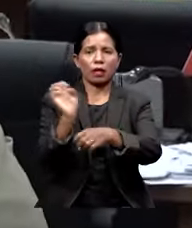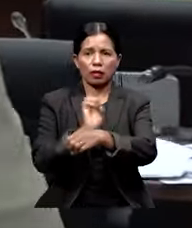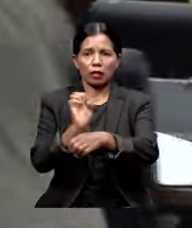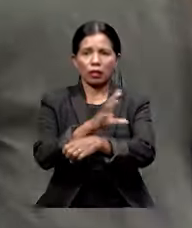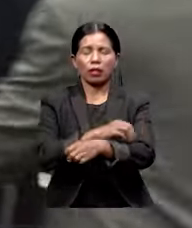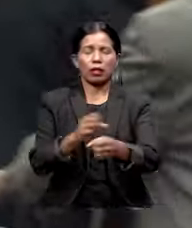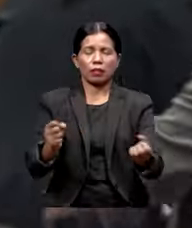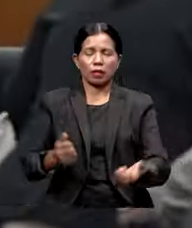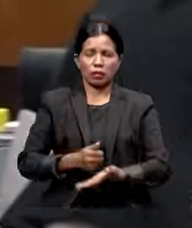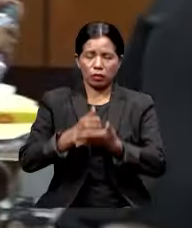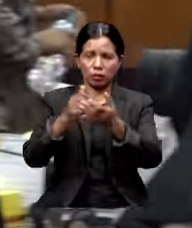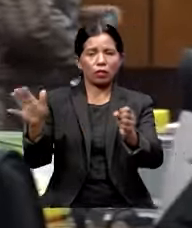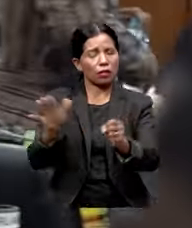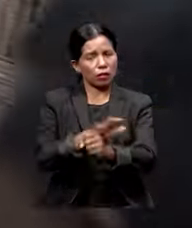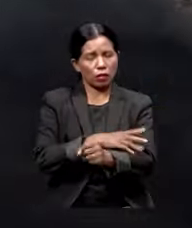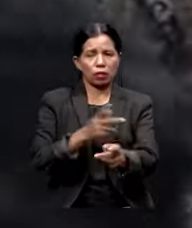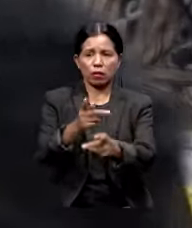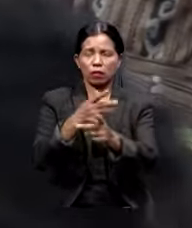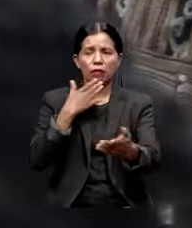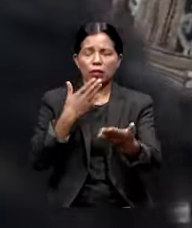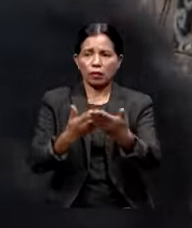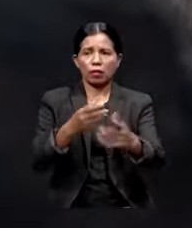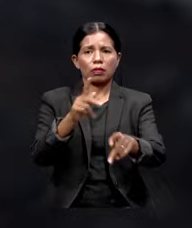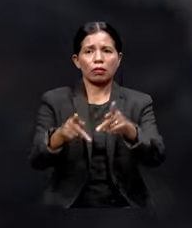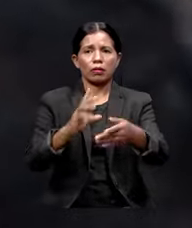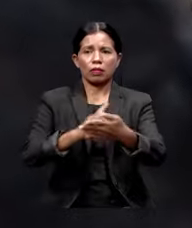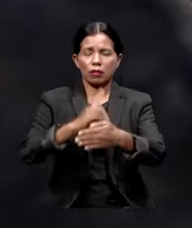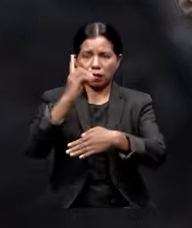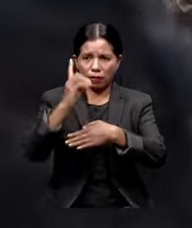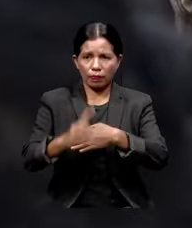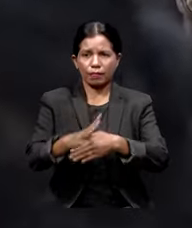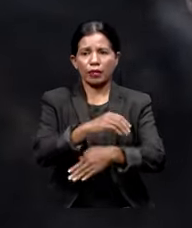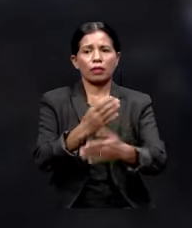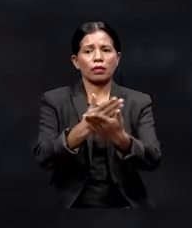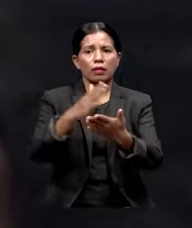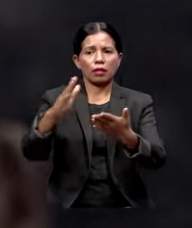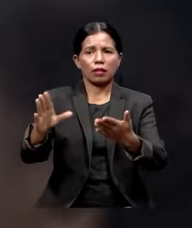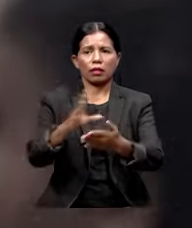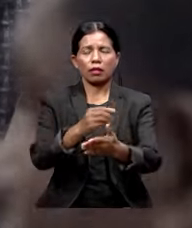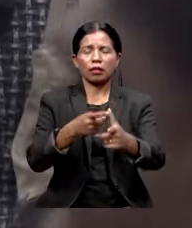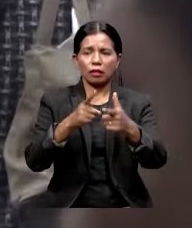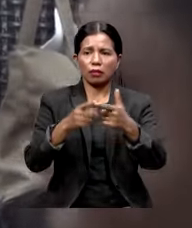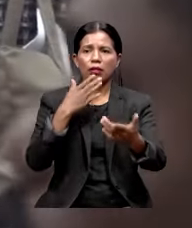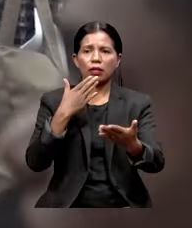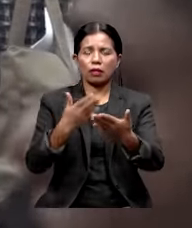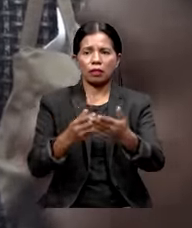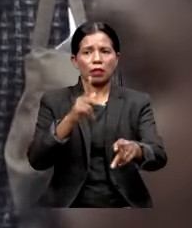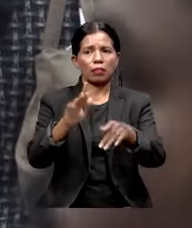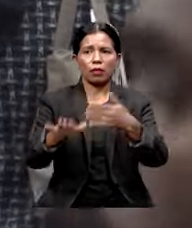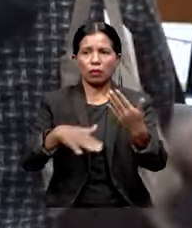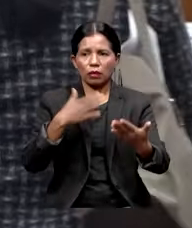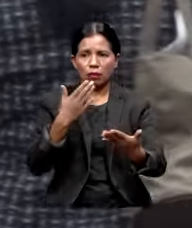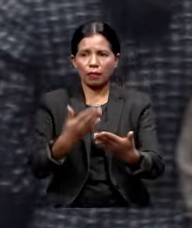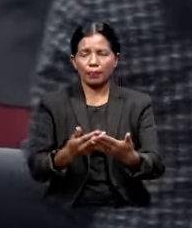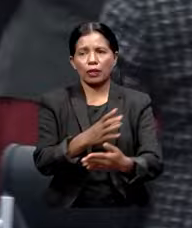nebe sustentável, não assegura cada benefício sira o desenvolvimento, se faz o equitativo entre cidadão roto roto.